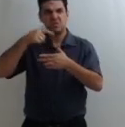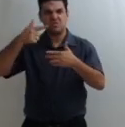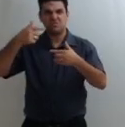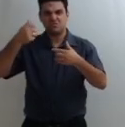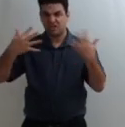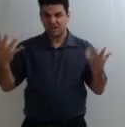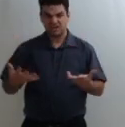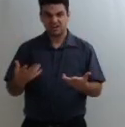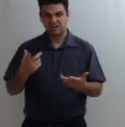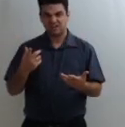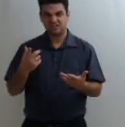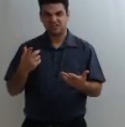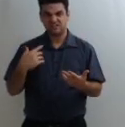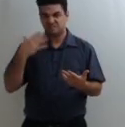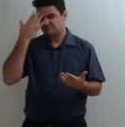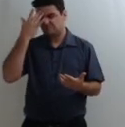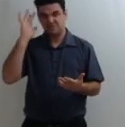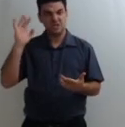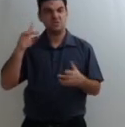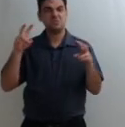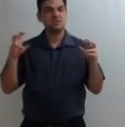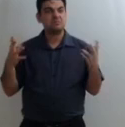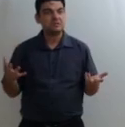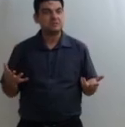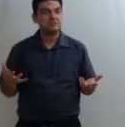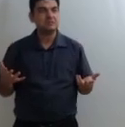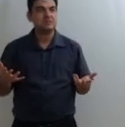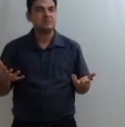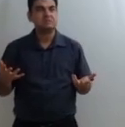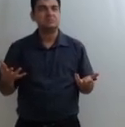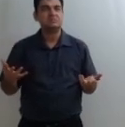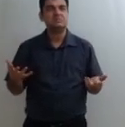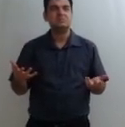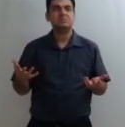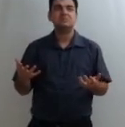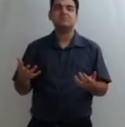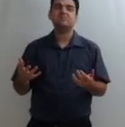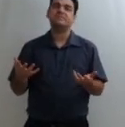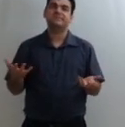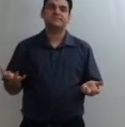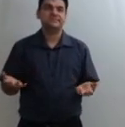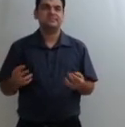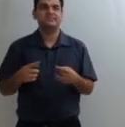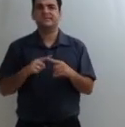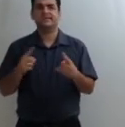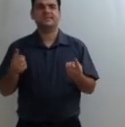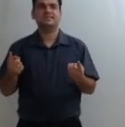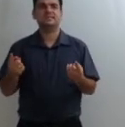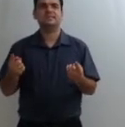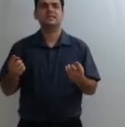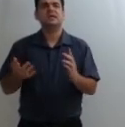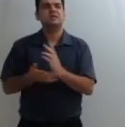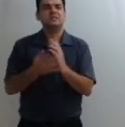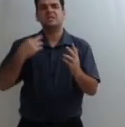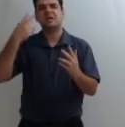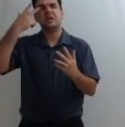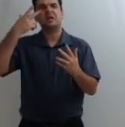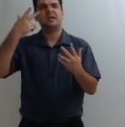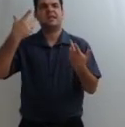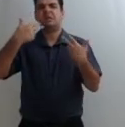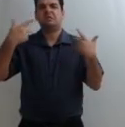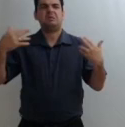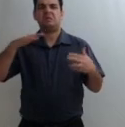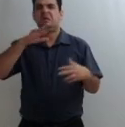que concordava também, que não poderiam se extrair conclusões negativas, de que a pessoa